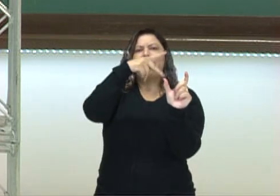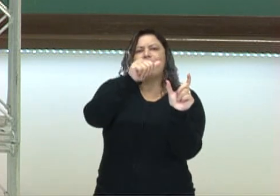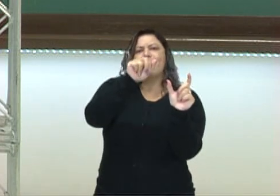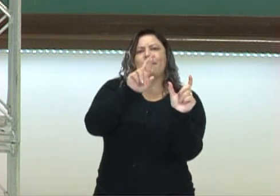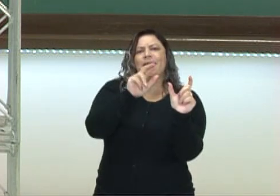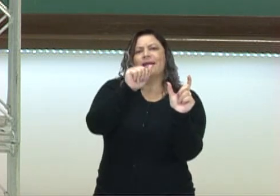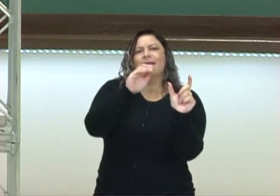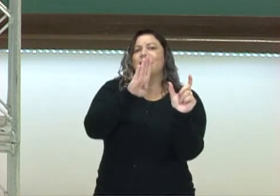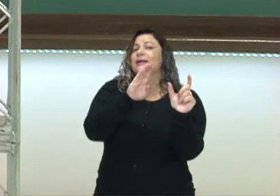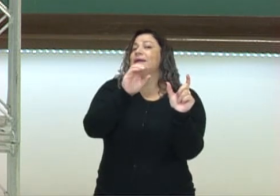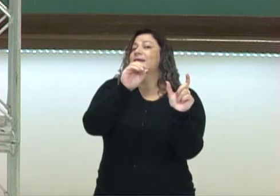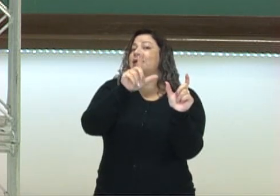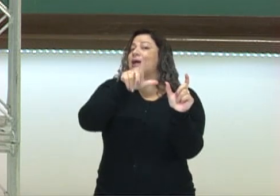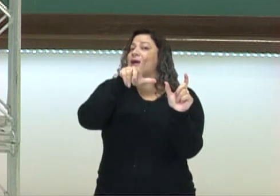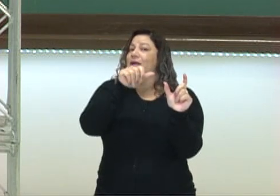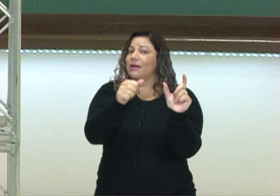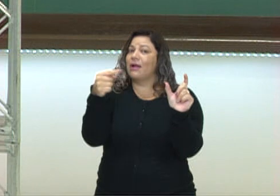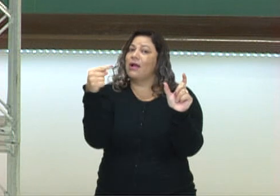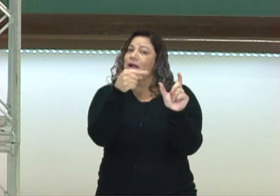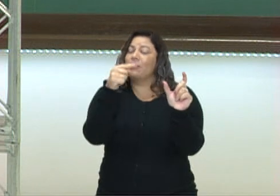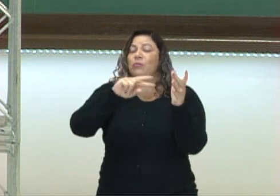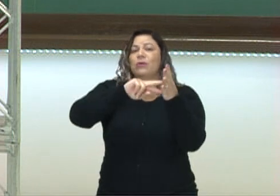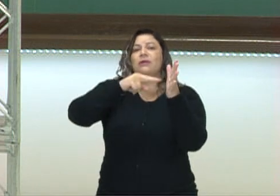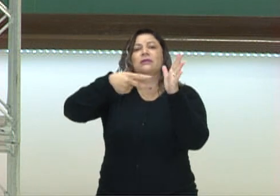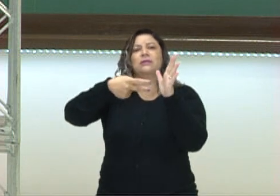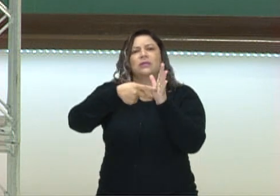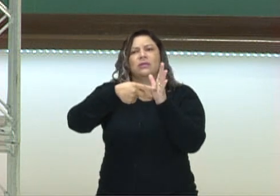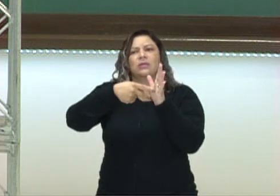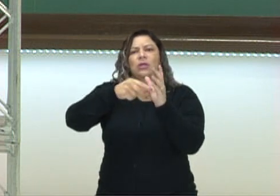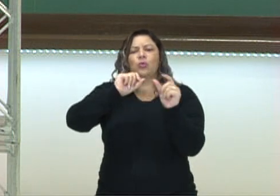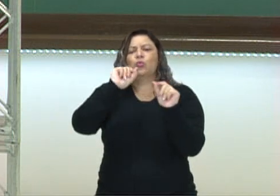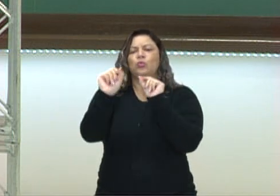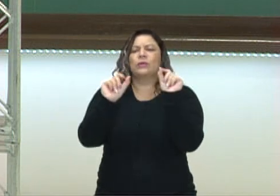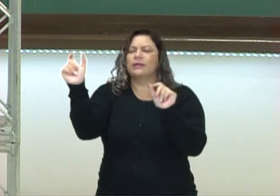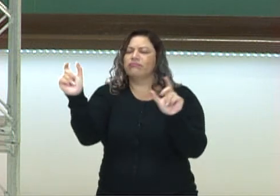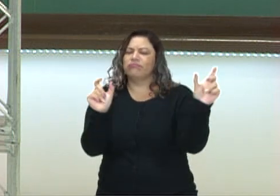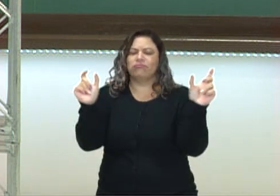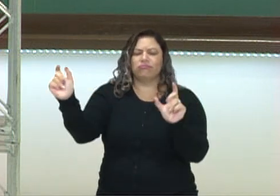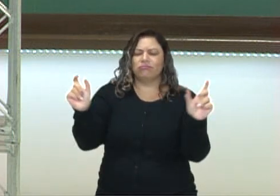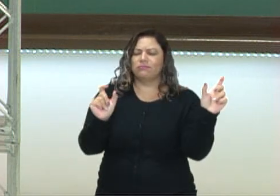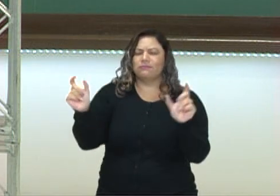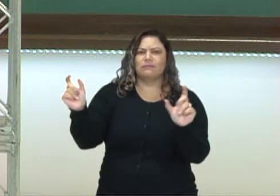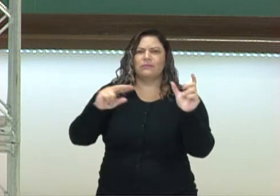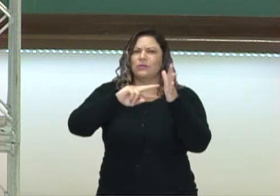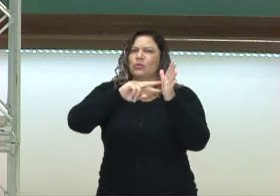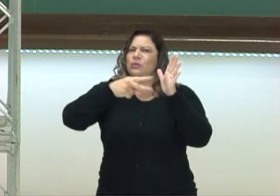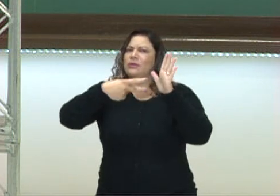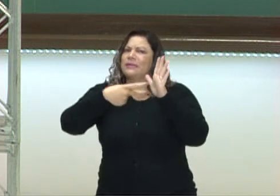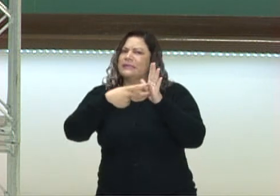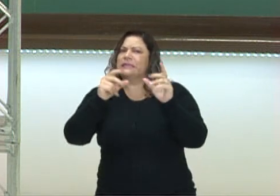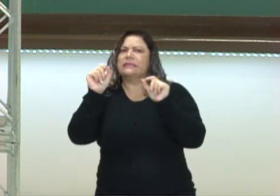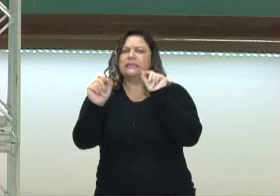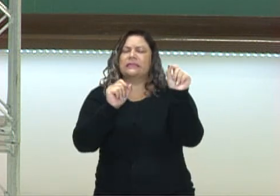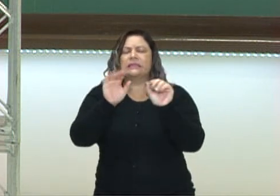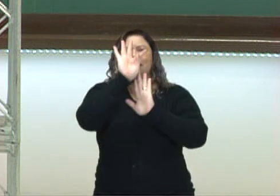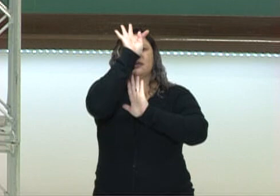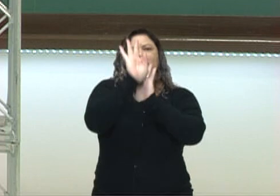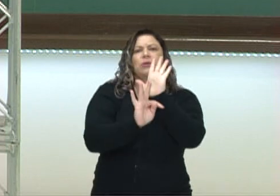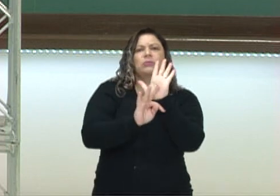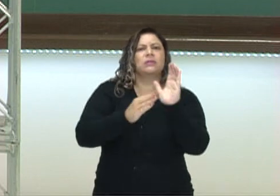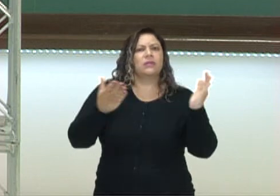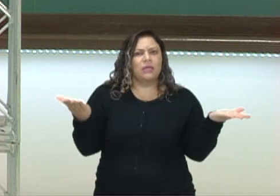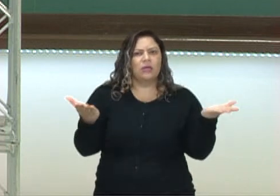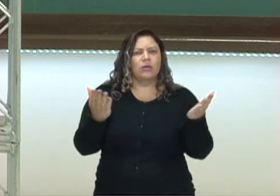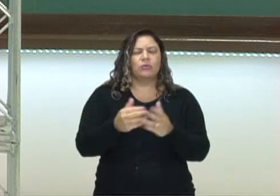notícia, pelas palavras que estão em volta da palavra parábola, qual é o significado, que tipo de texto, depois perceber que é